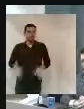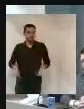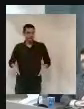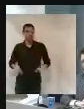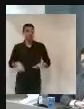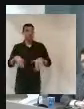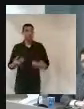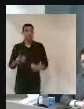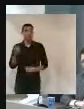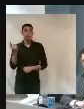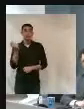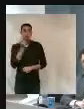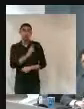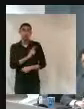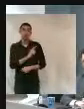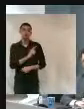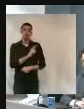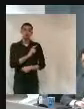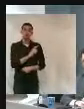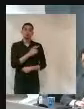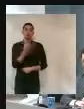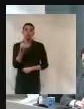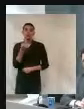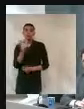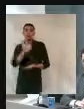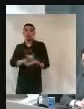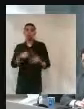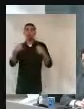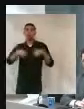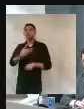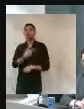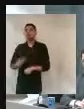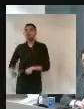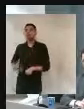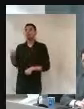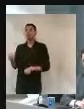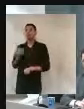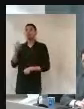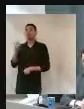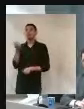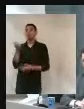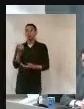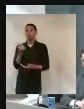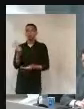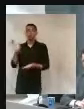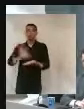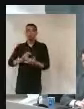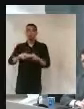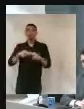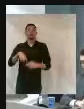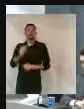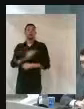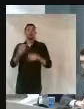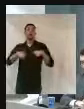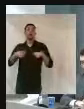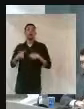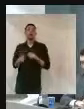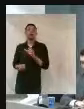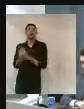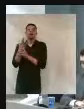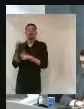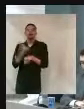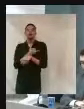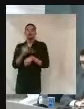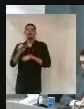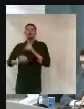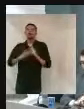o poder público é extremamente importante, porque nós temos que criar estratégias para que as empresas,